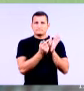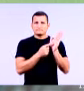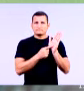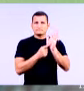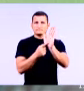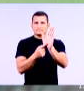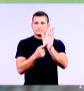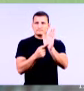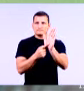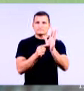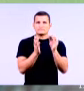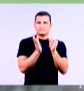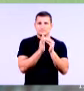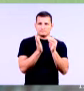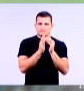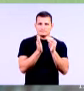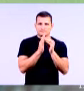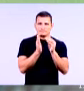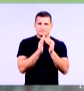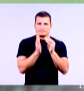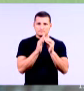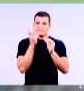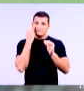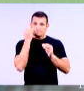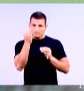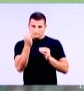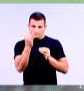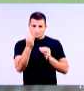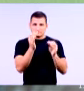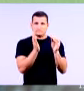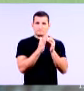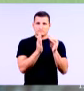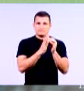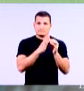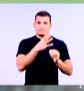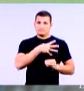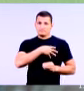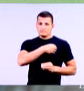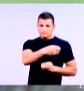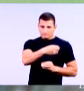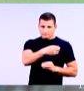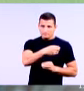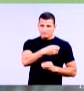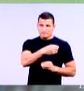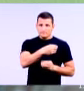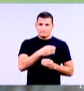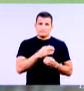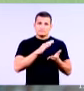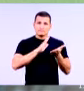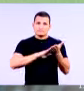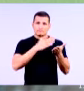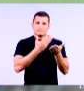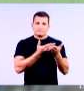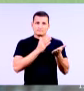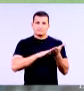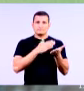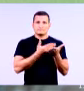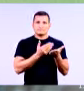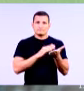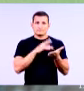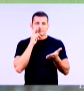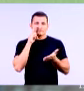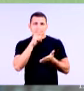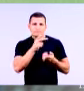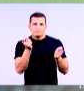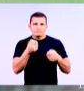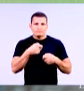índio pai mandando sinais de fumaça e o índio filho, ele está traduzindo a resposta, né? Não sei se dá para você ler,